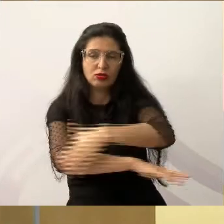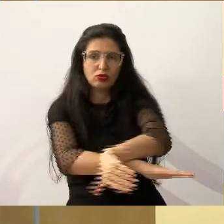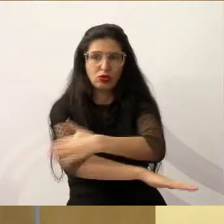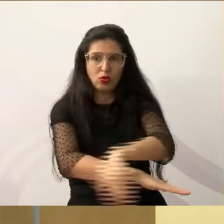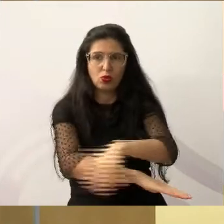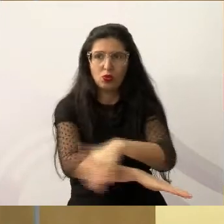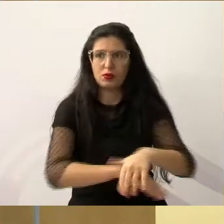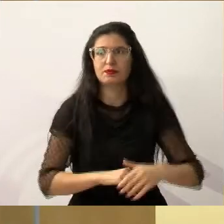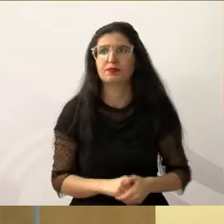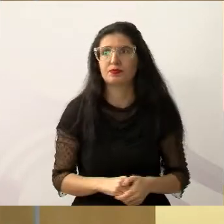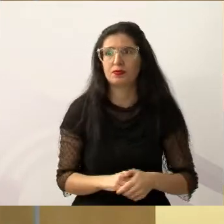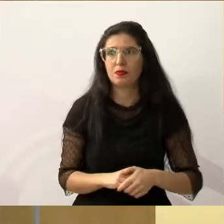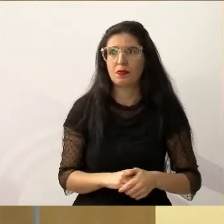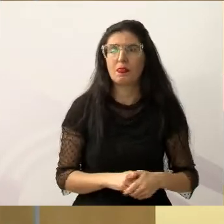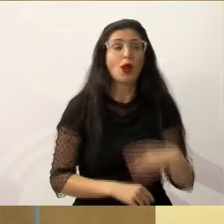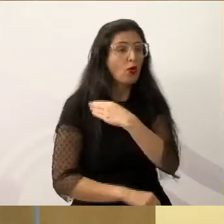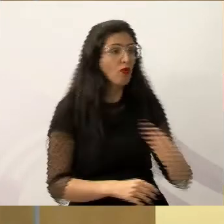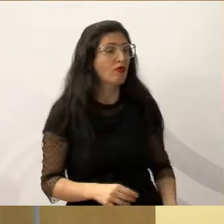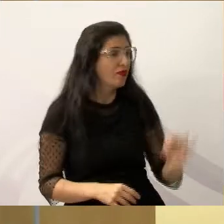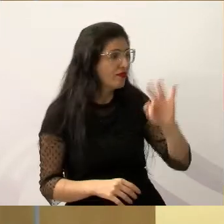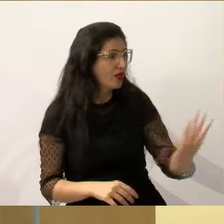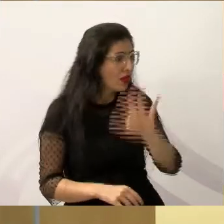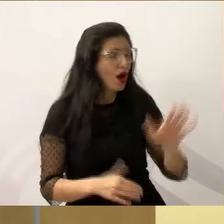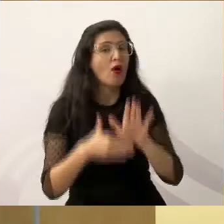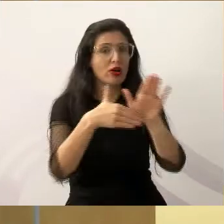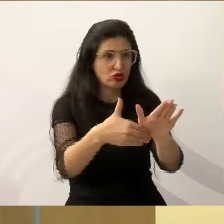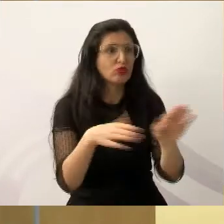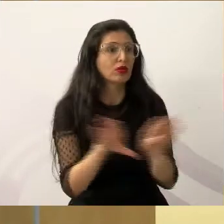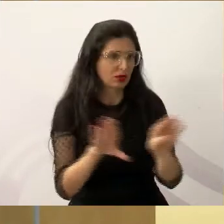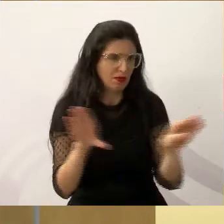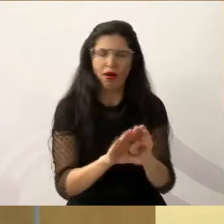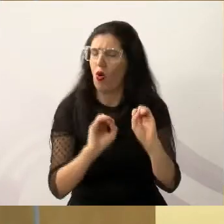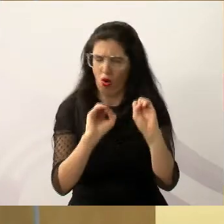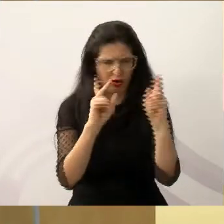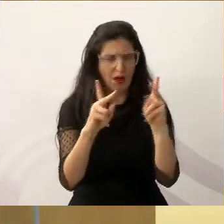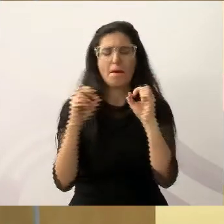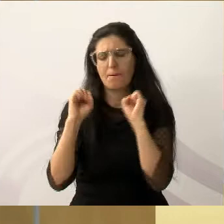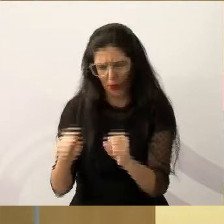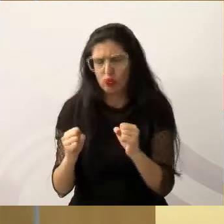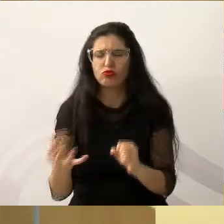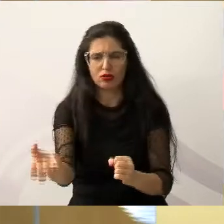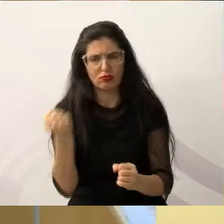foram contemplados pelo governo federal. Então, meu voto será favorável a esse projeto.